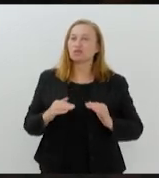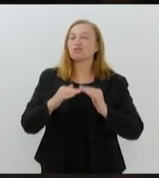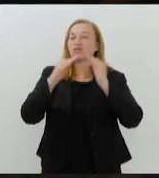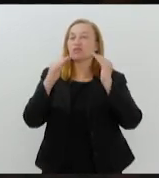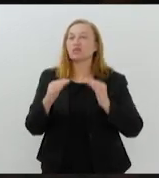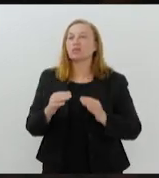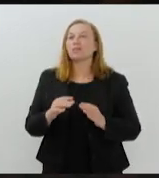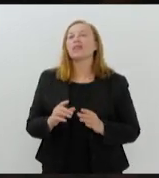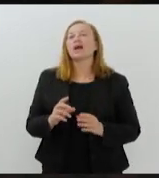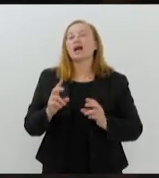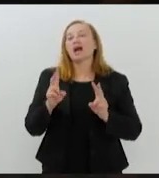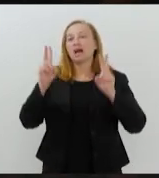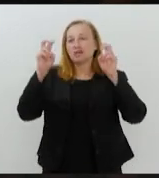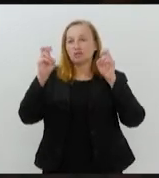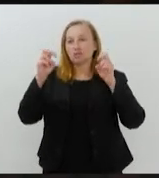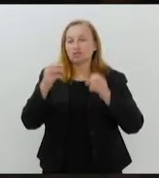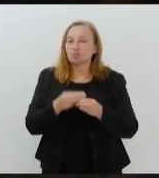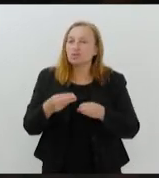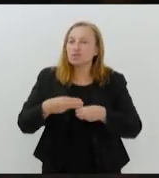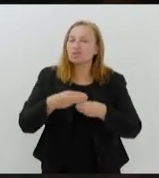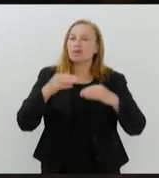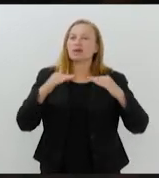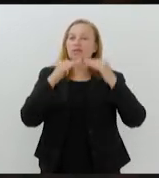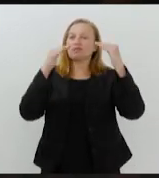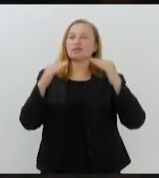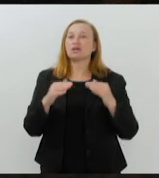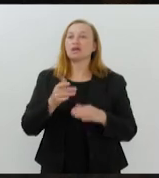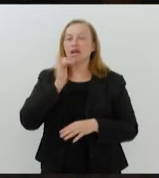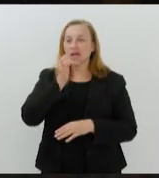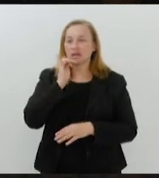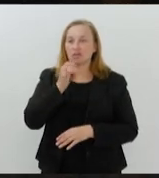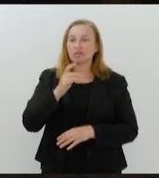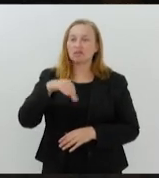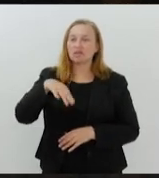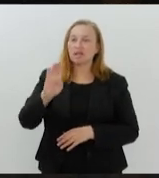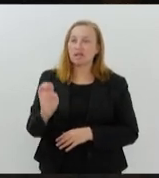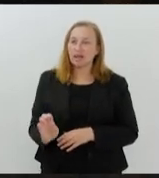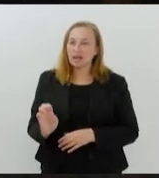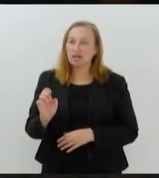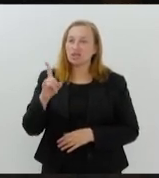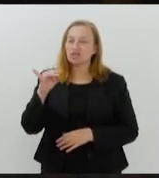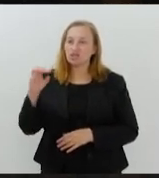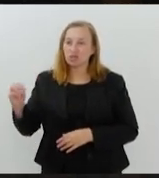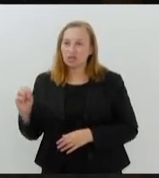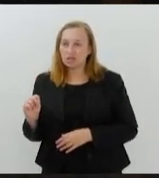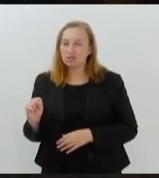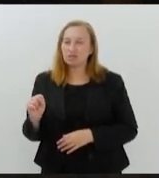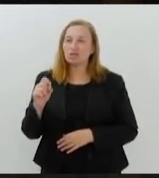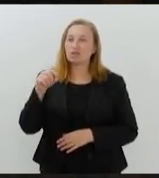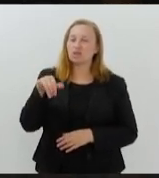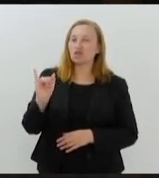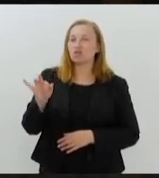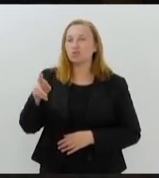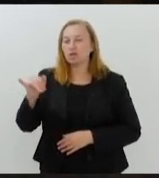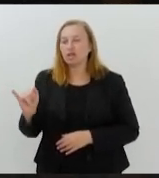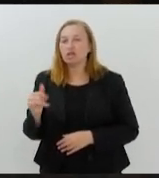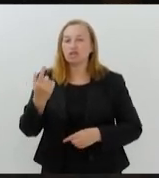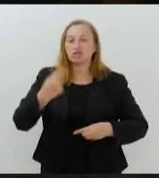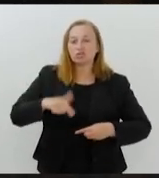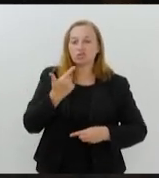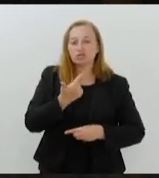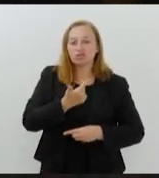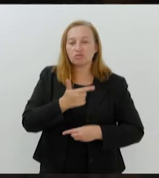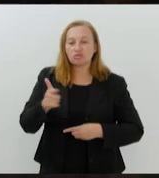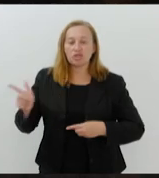e desenvolvimento regional favorável. Relatores, deputado Guilherme Delaroli, Dionísio Lins e Yuri. Em discussão, não havendo quem